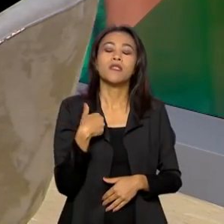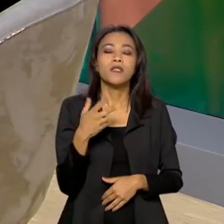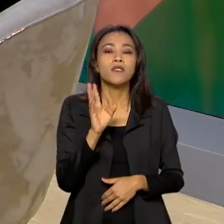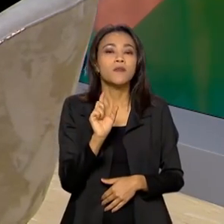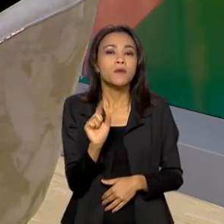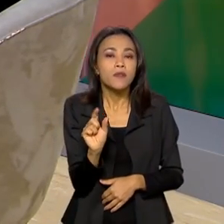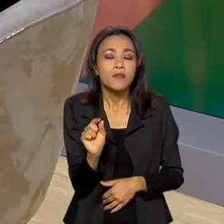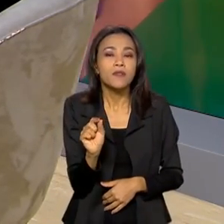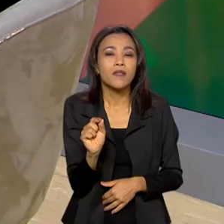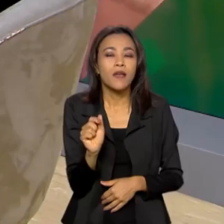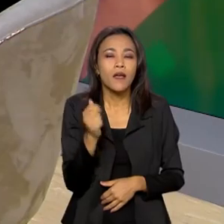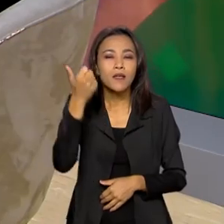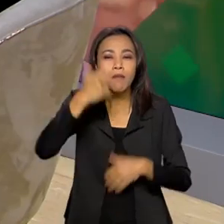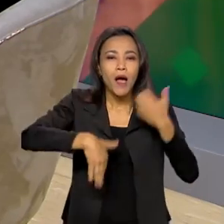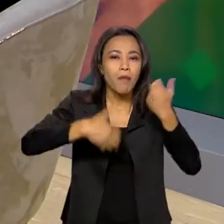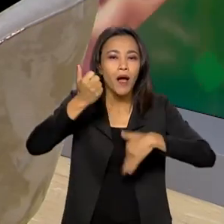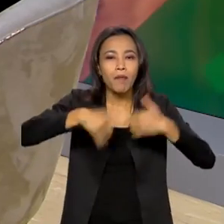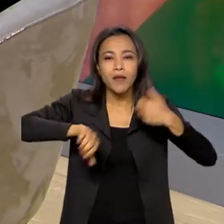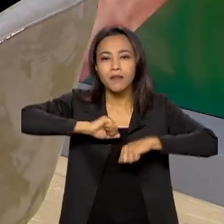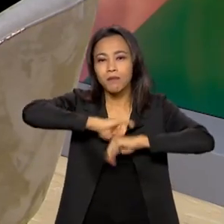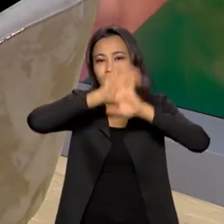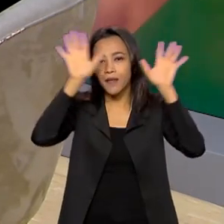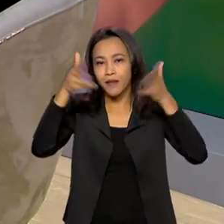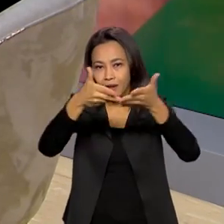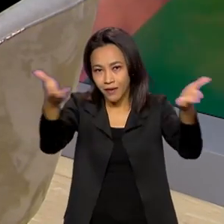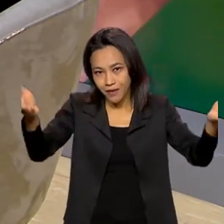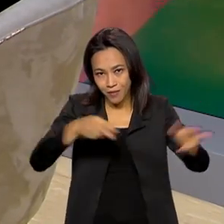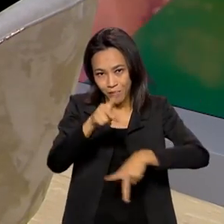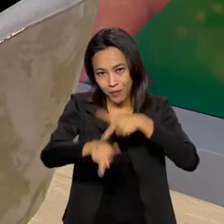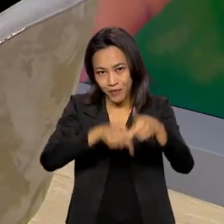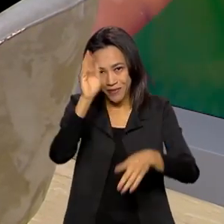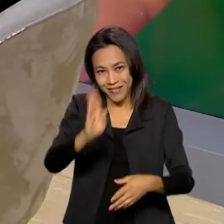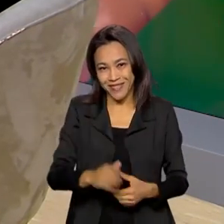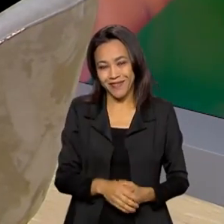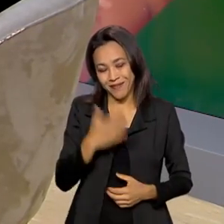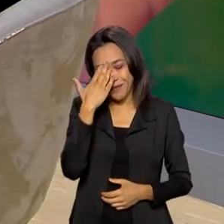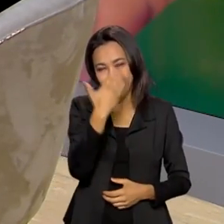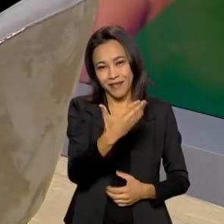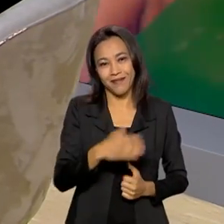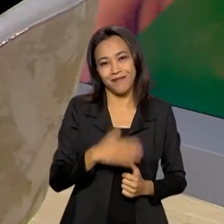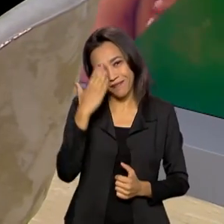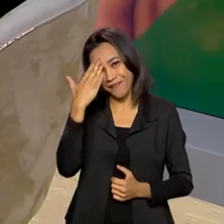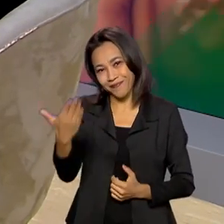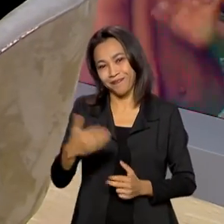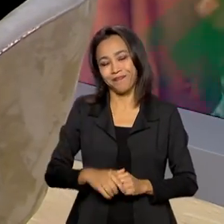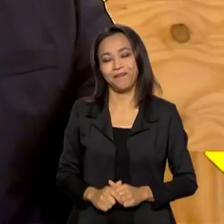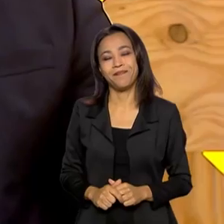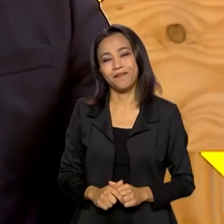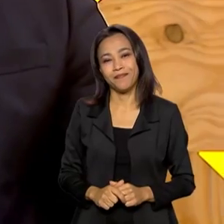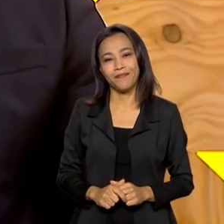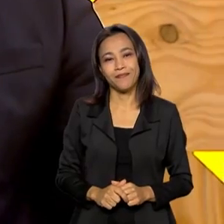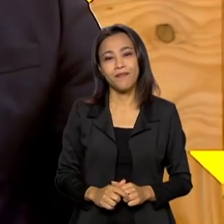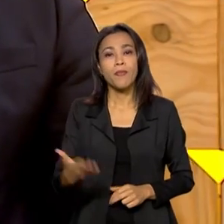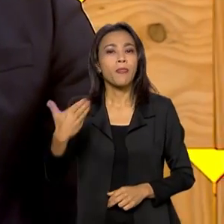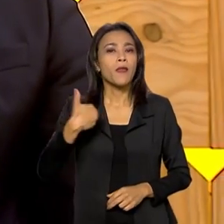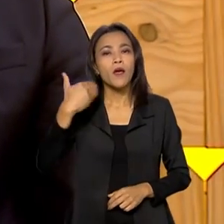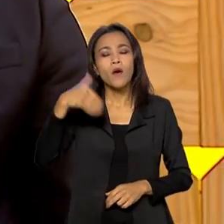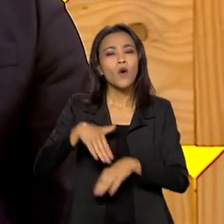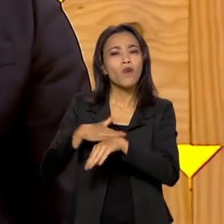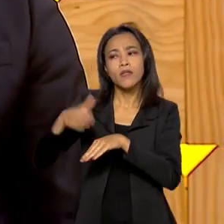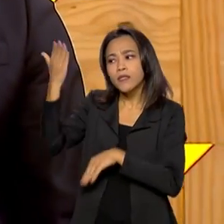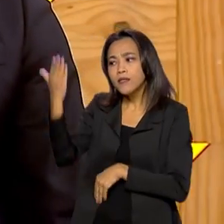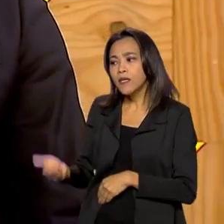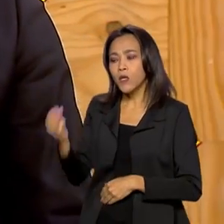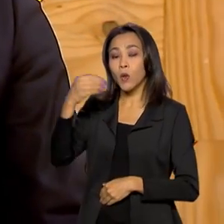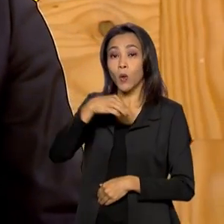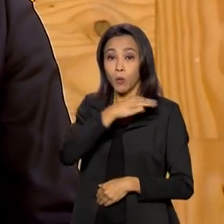verdadeira esclarecimento de utilidade pública paraa nossa população Muito obrigado min obg obrigado eu conversei com o ministro da